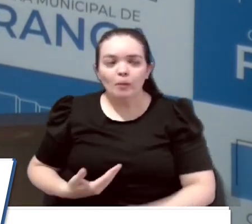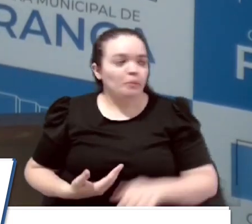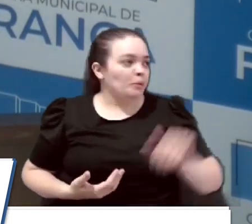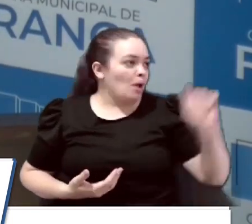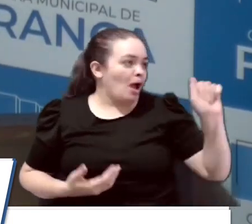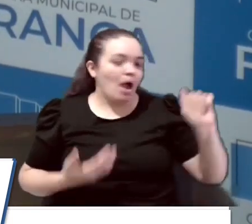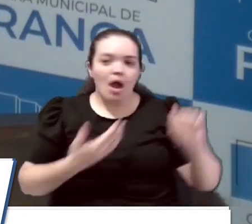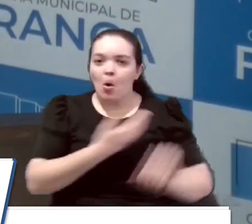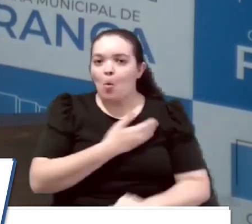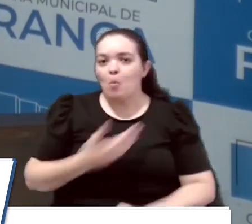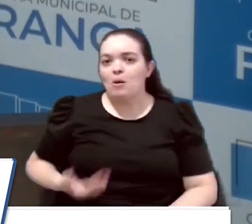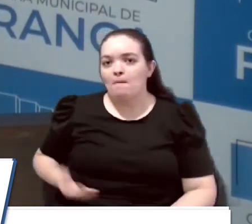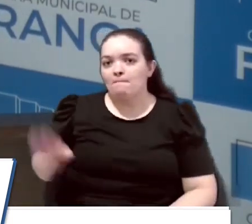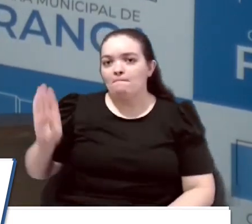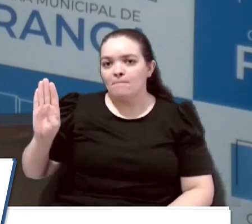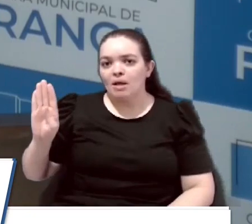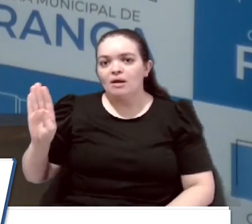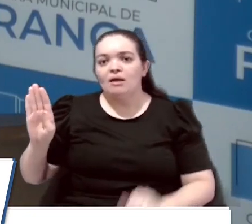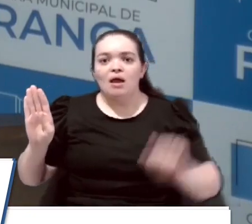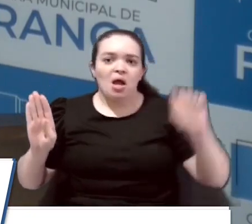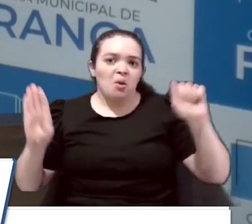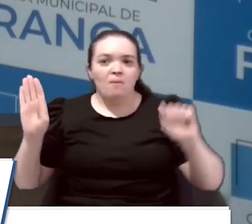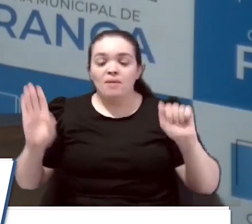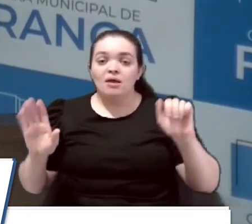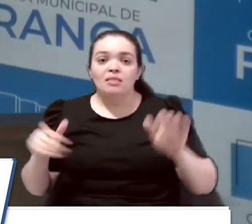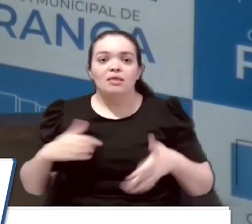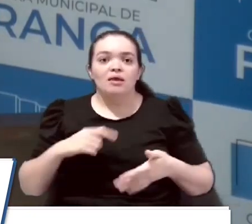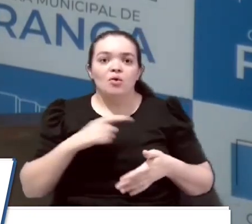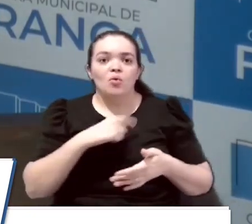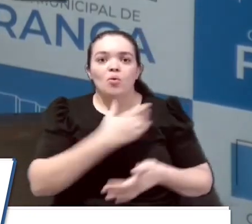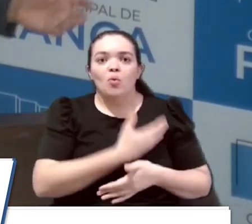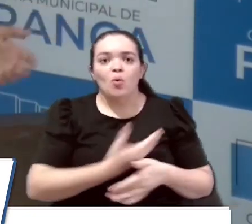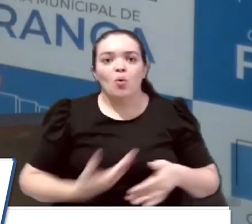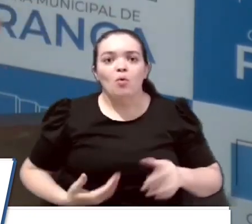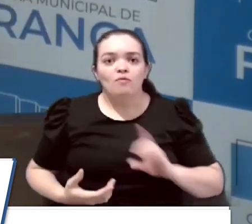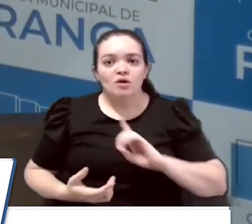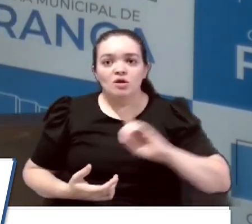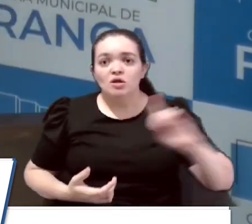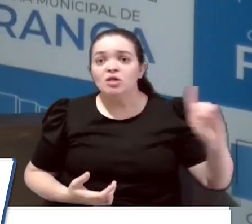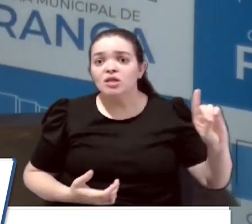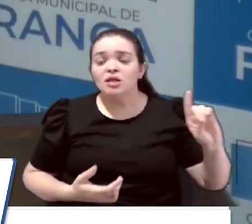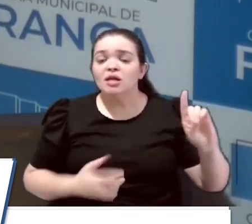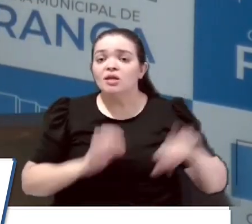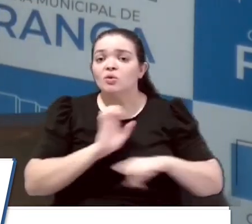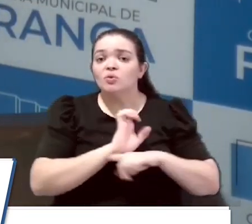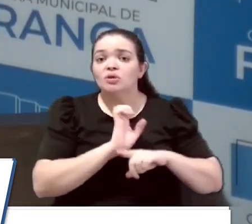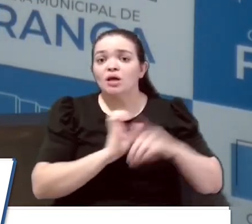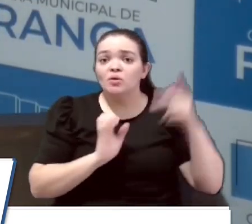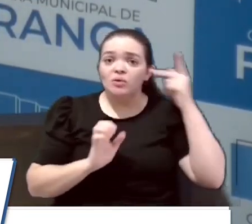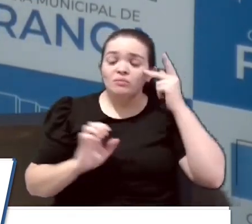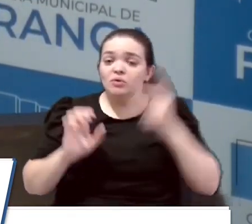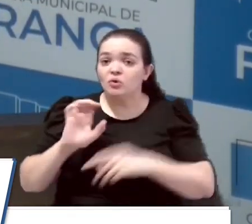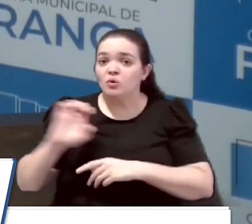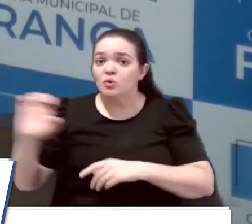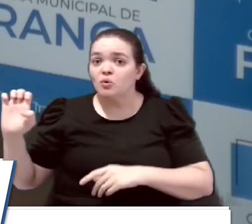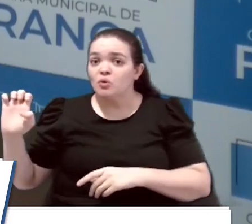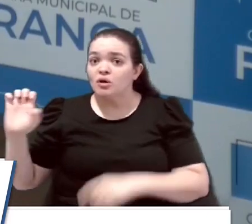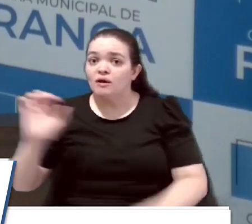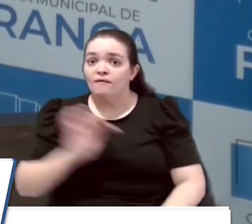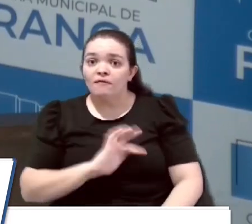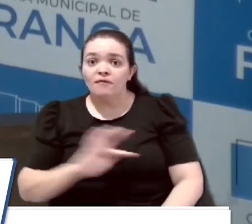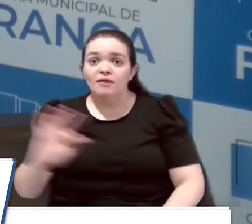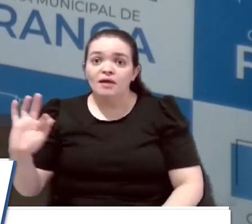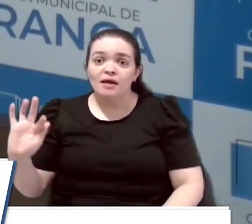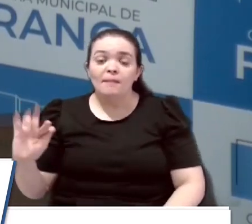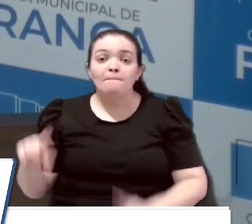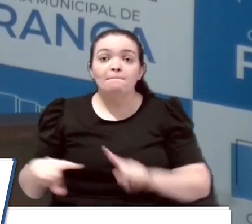B, nós temos dois diferentes, um governo de direita no estado de São Paulo e um de esquerda em nível federal, mas a gente